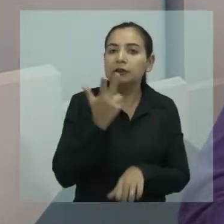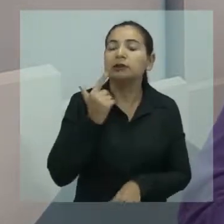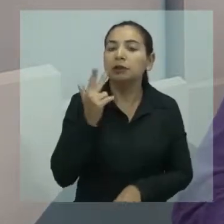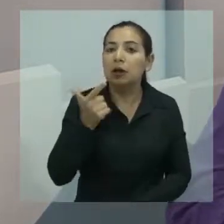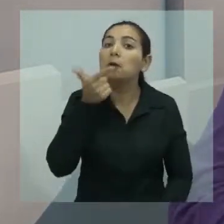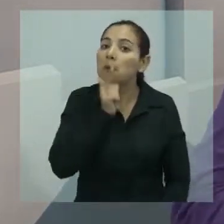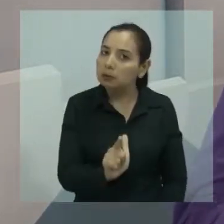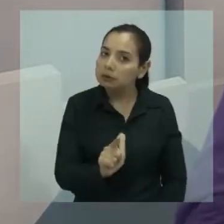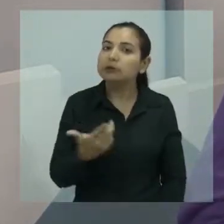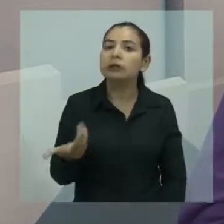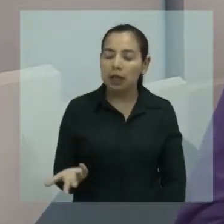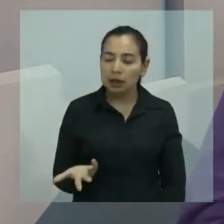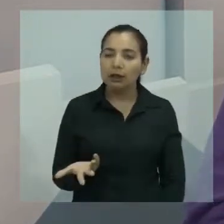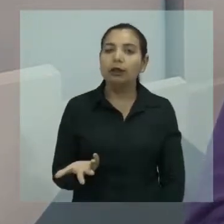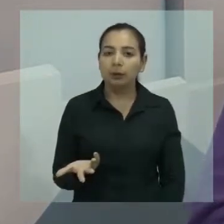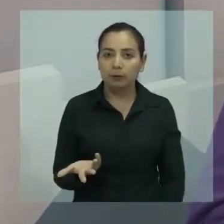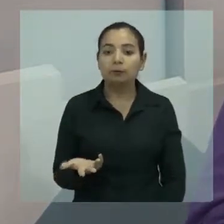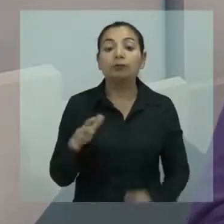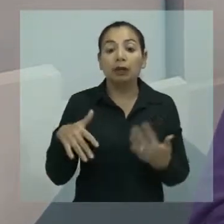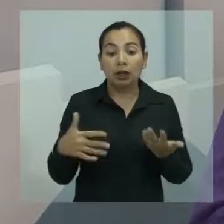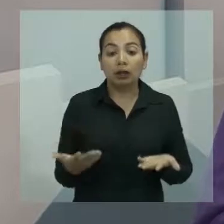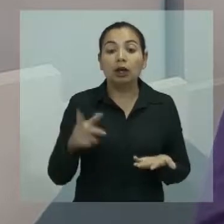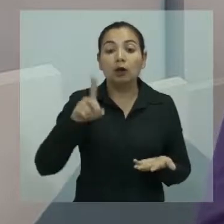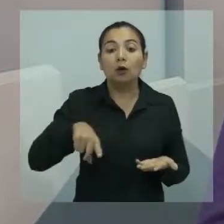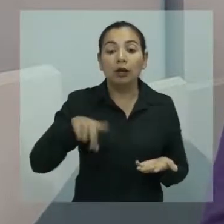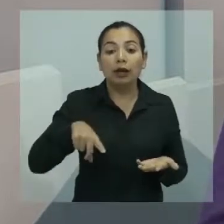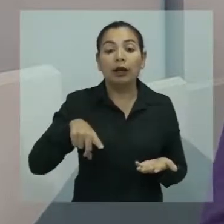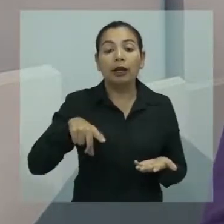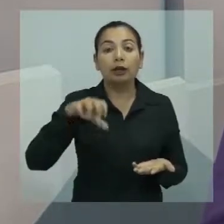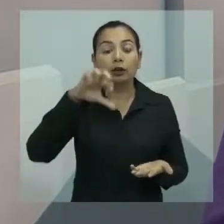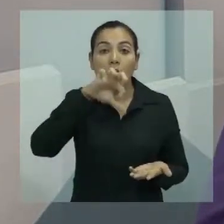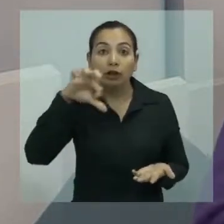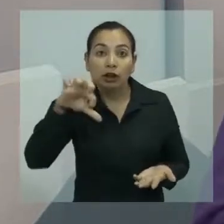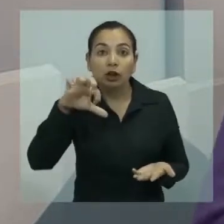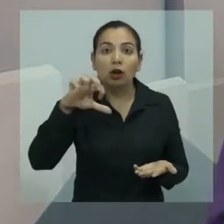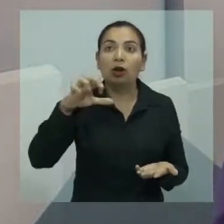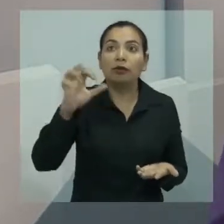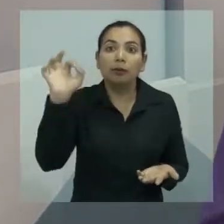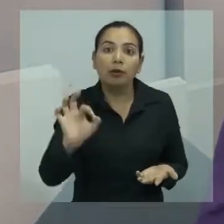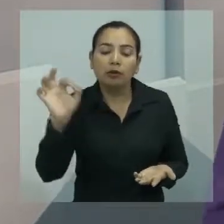consegue com que seus municípios alcancem as metas projetadas nessa